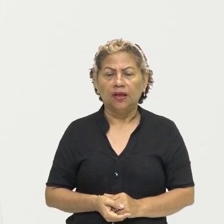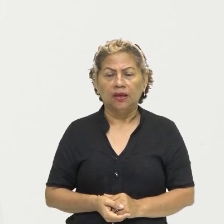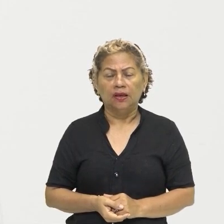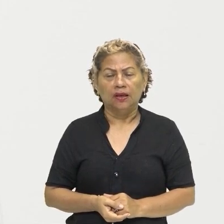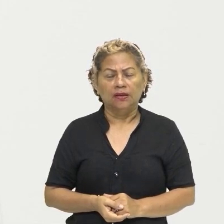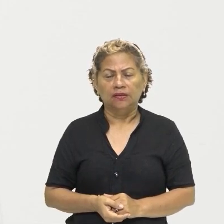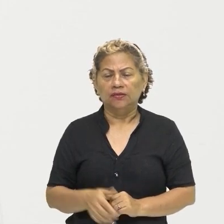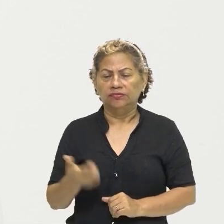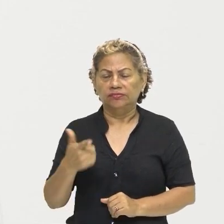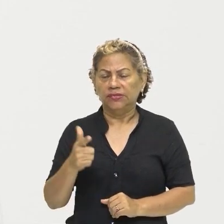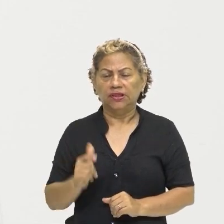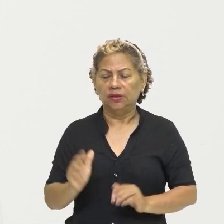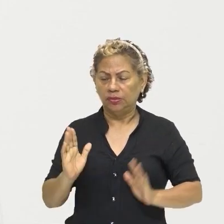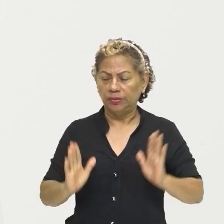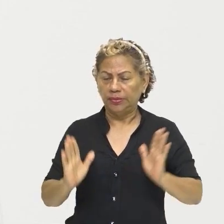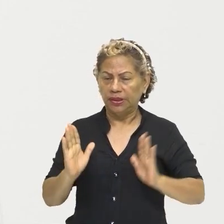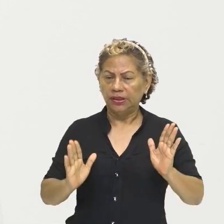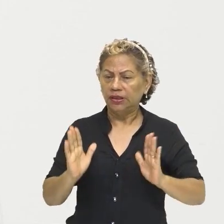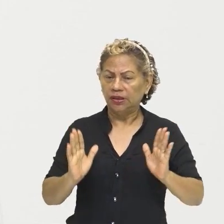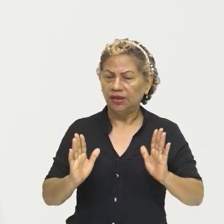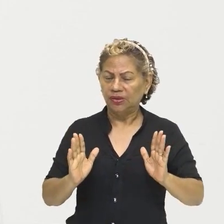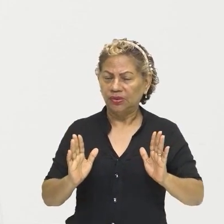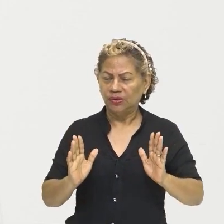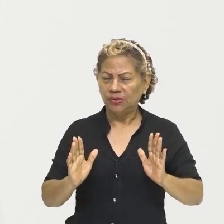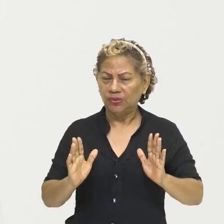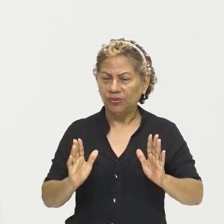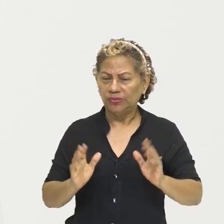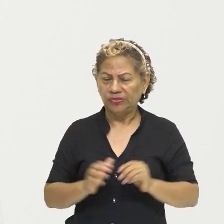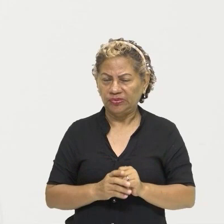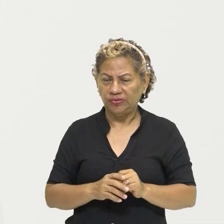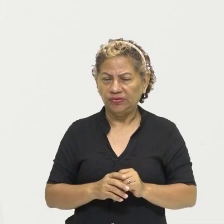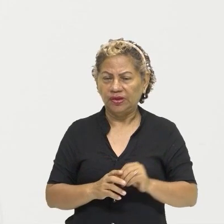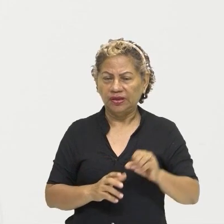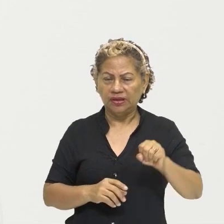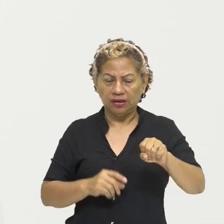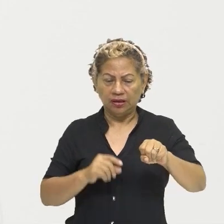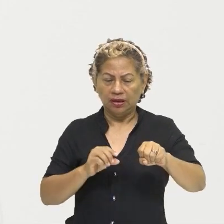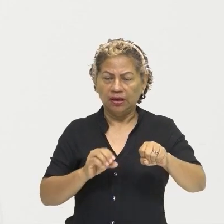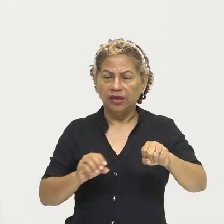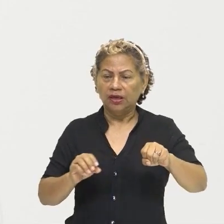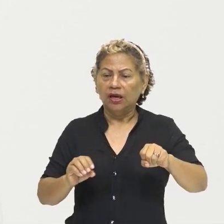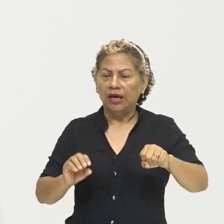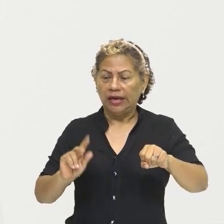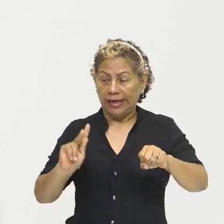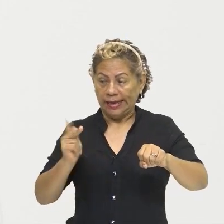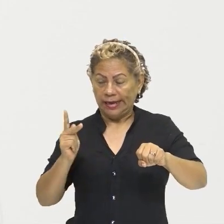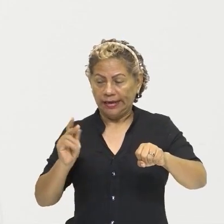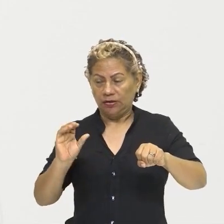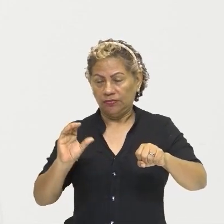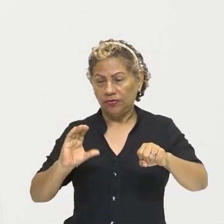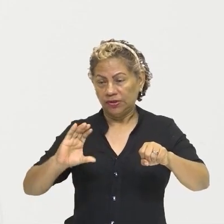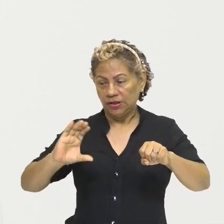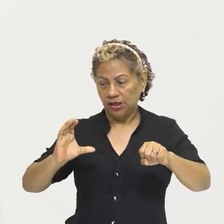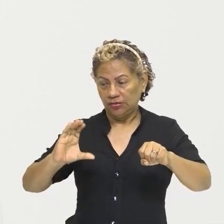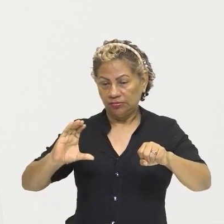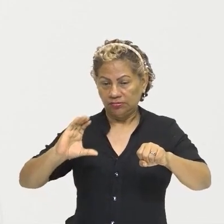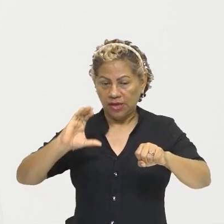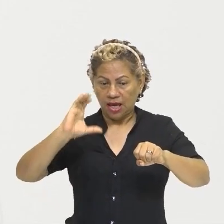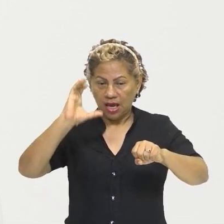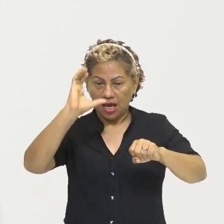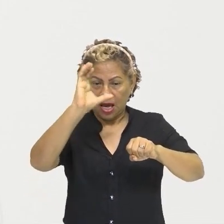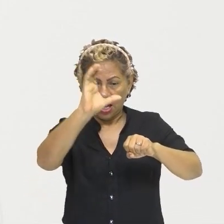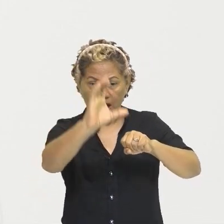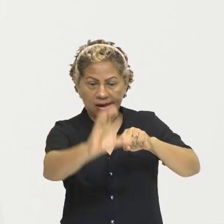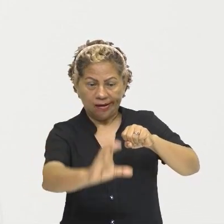de órbita, que é o tempo necessário para o planeta dar uma volta completa no Sol. Então, ao redor da estrela. Então, essa aqui,